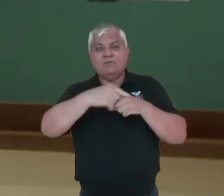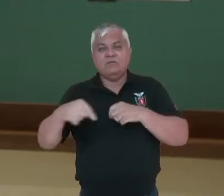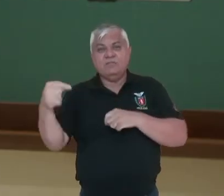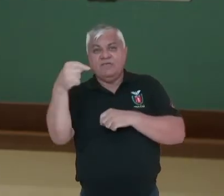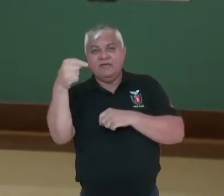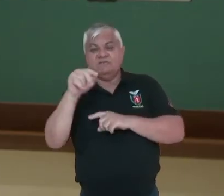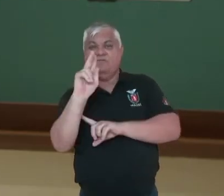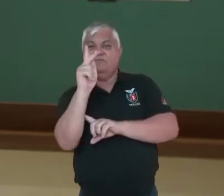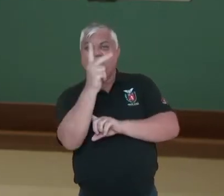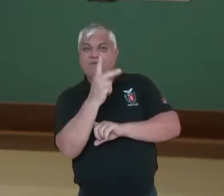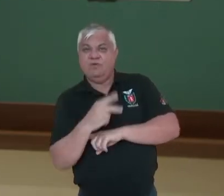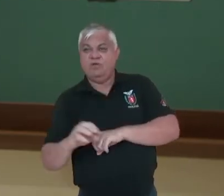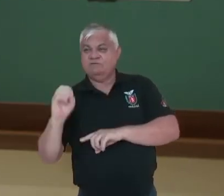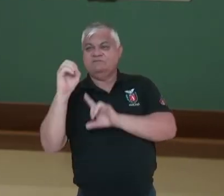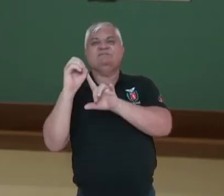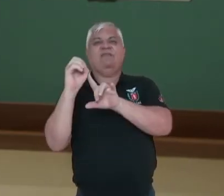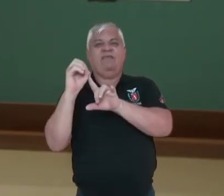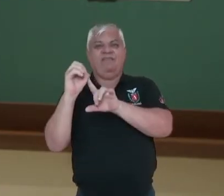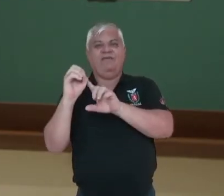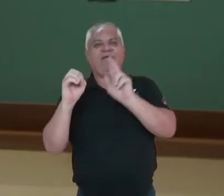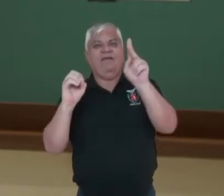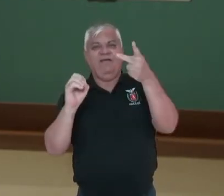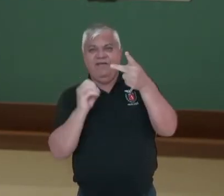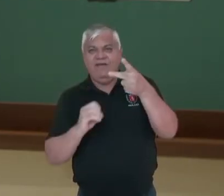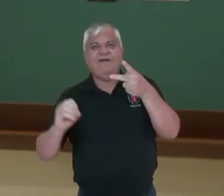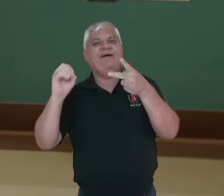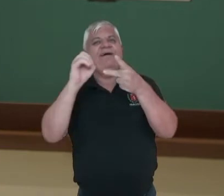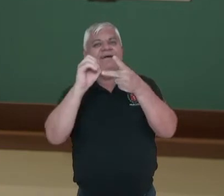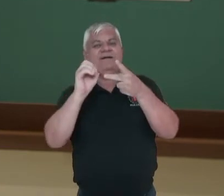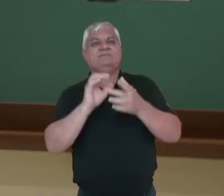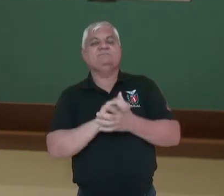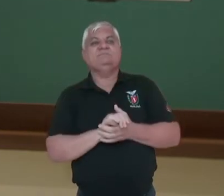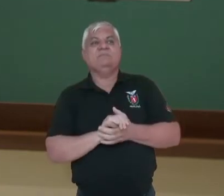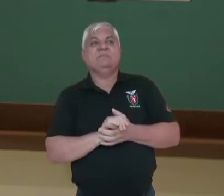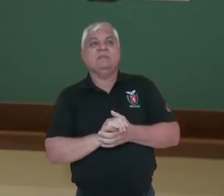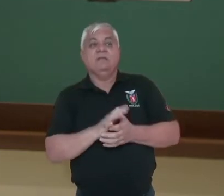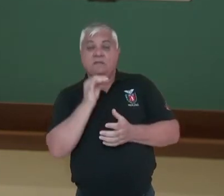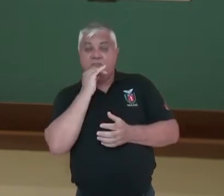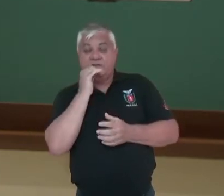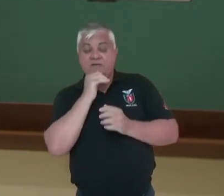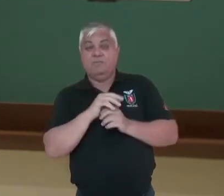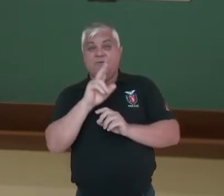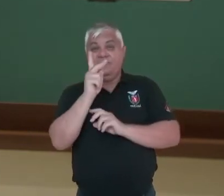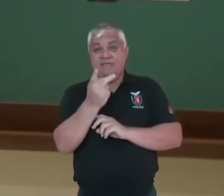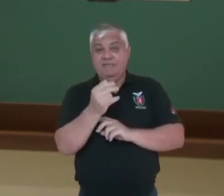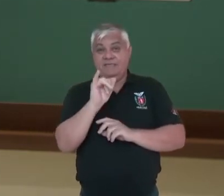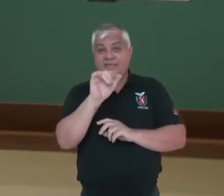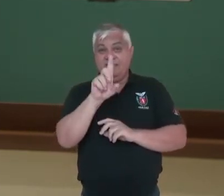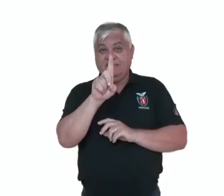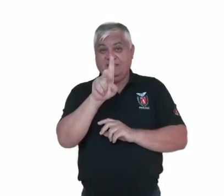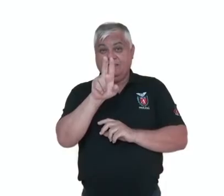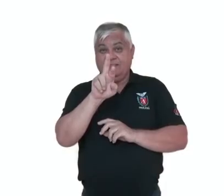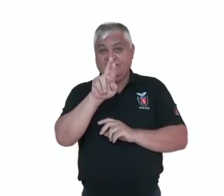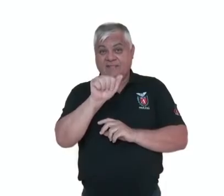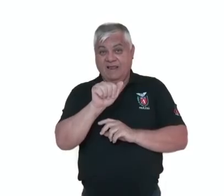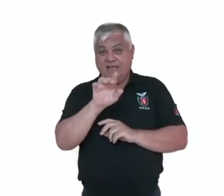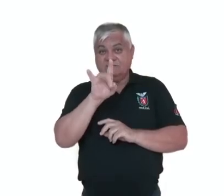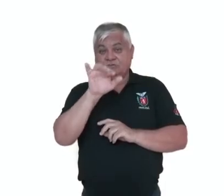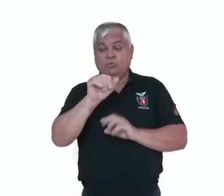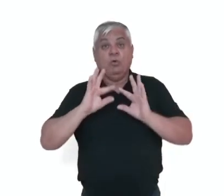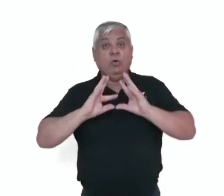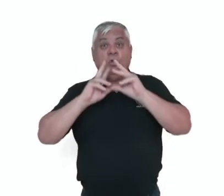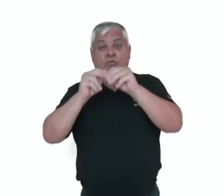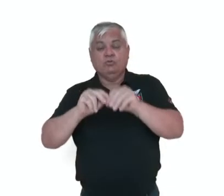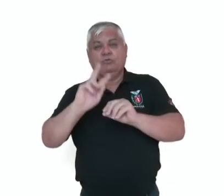o oxigênio quando a gente está falando de oxiácidos, tá? Então, para um hidrácido, todos os hidrogênios são